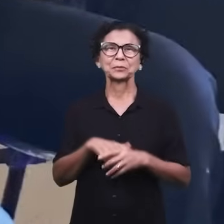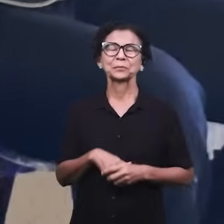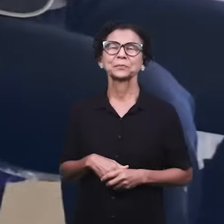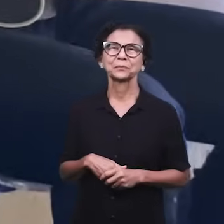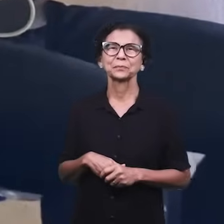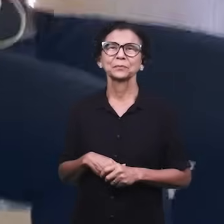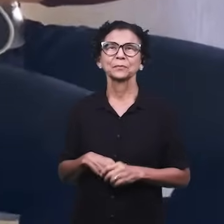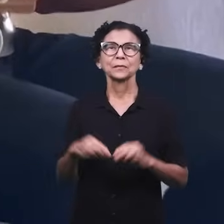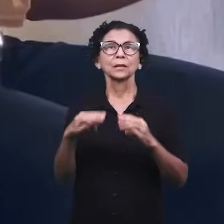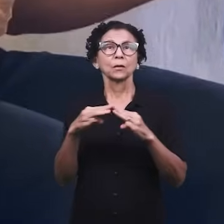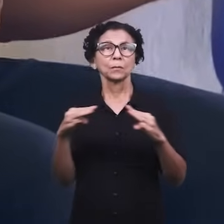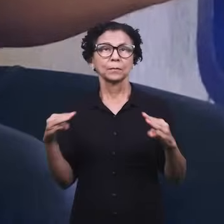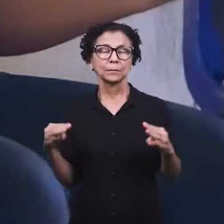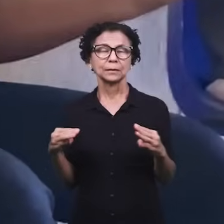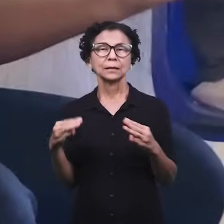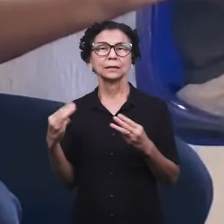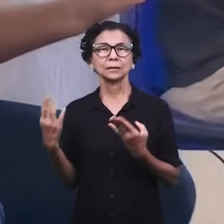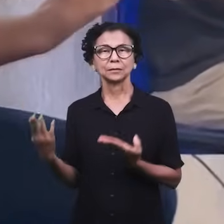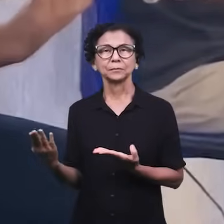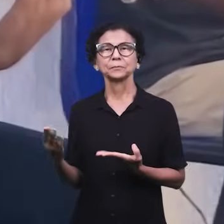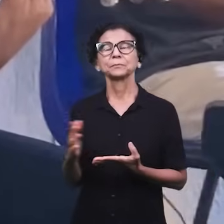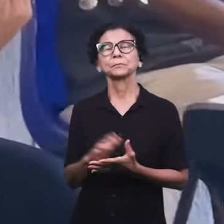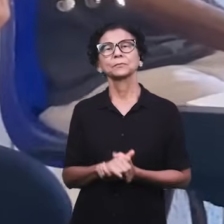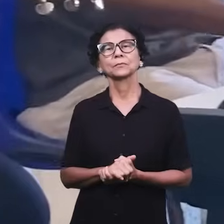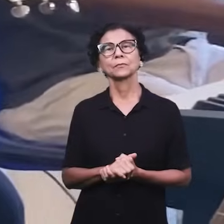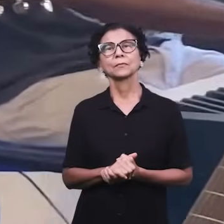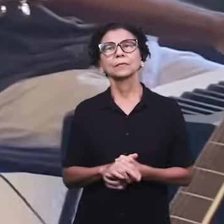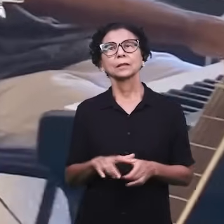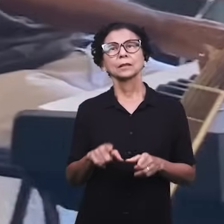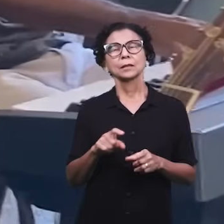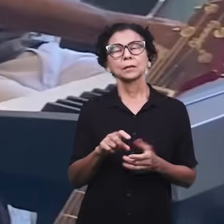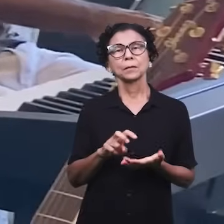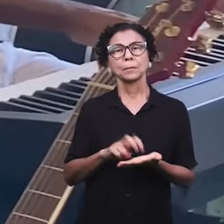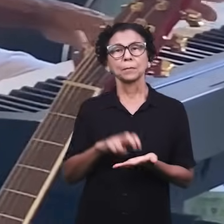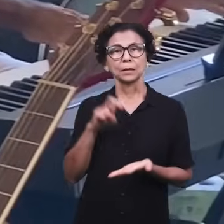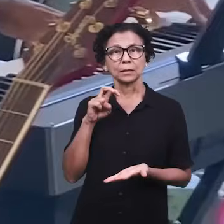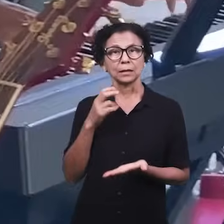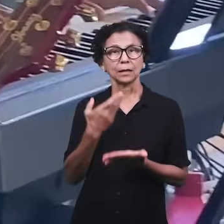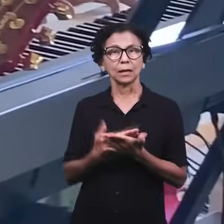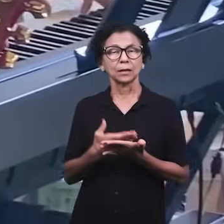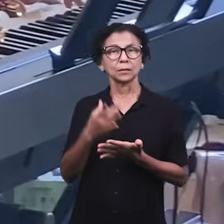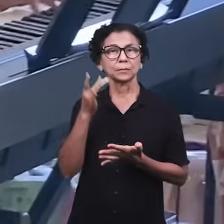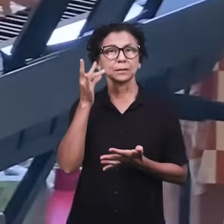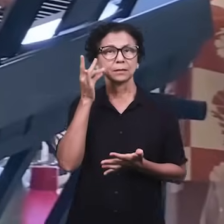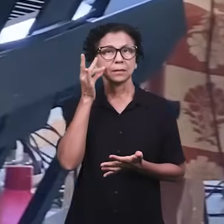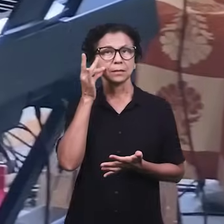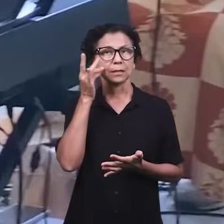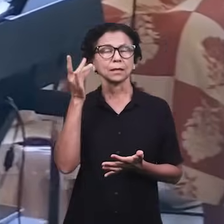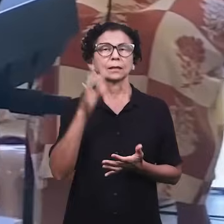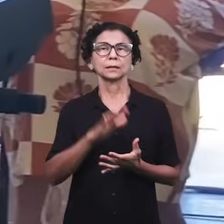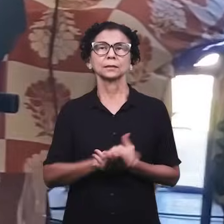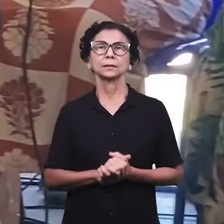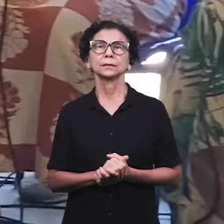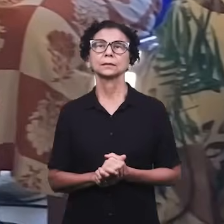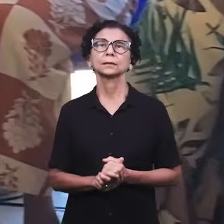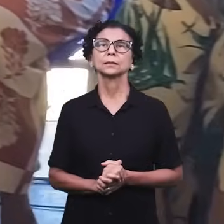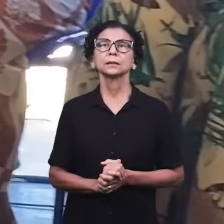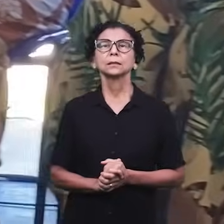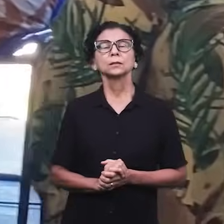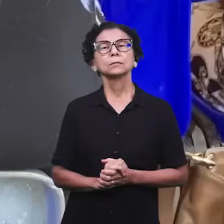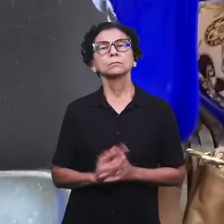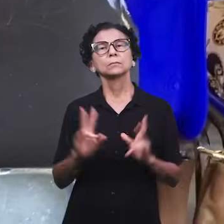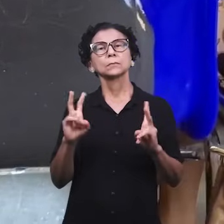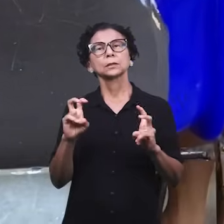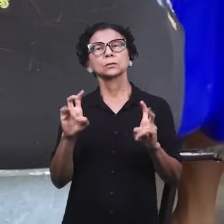estado Potiguar. Pela manhã, os pastores da região ministraram aulas presenciais com orientações para as famílias e para